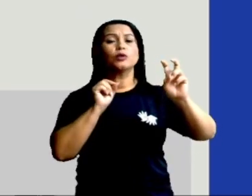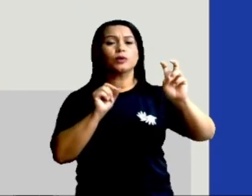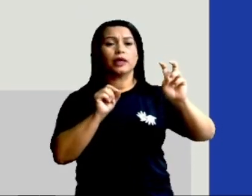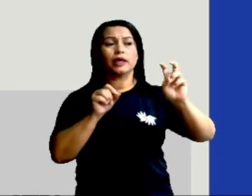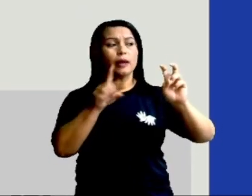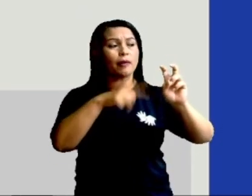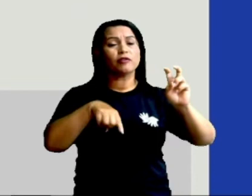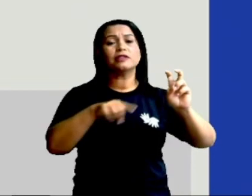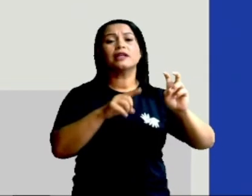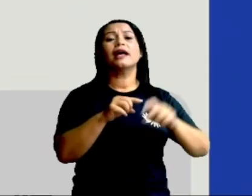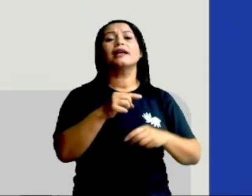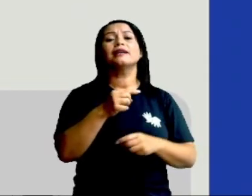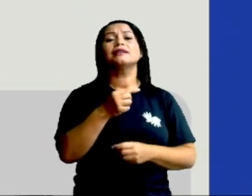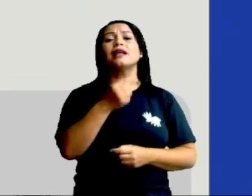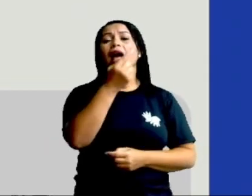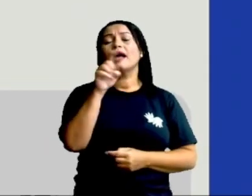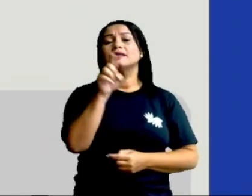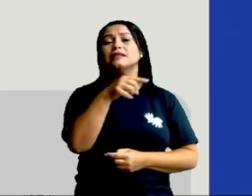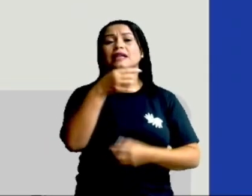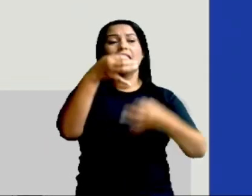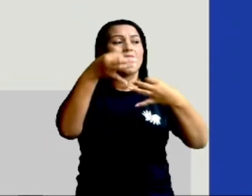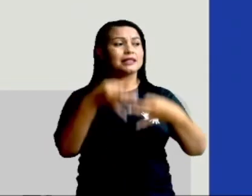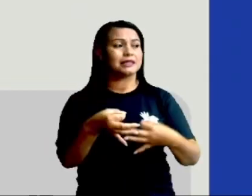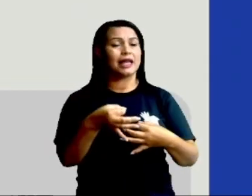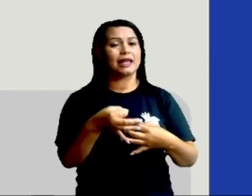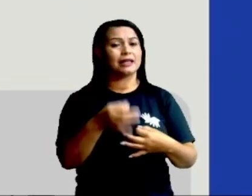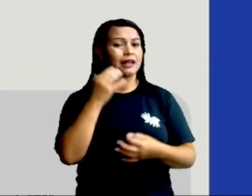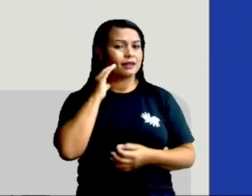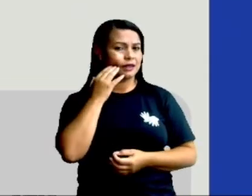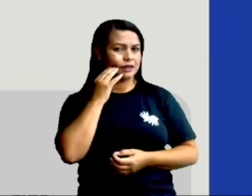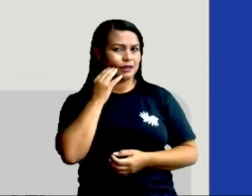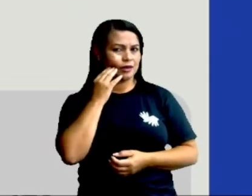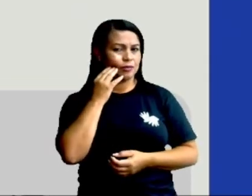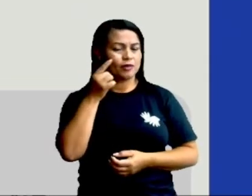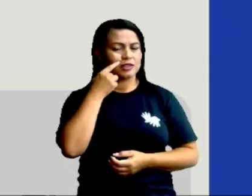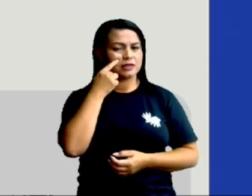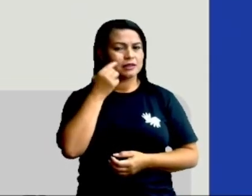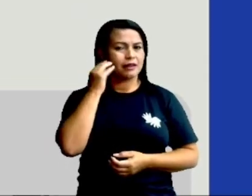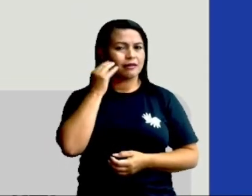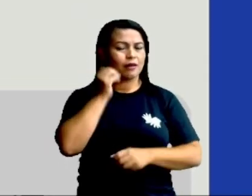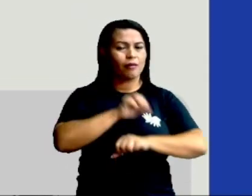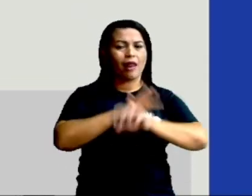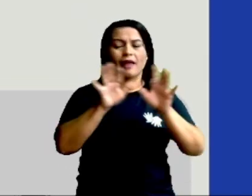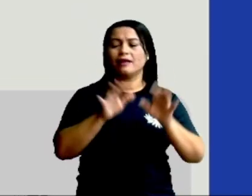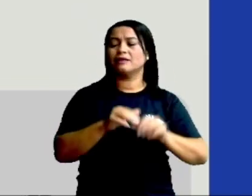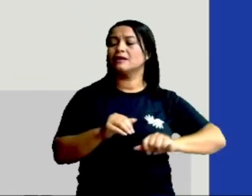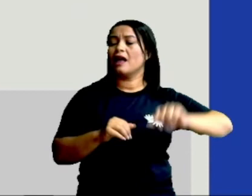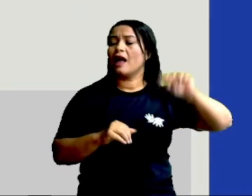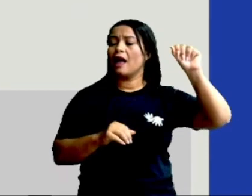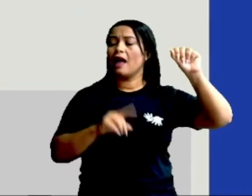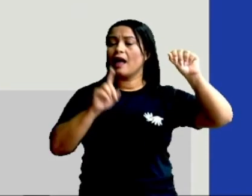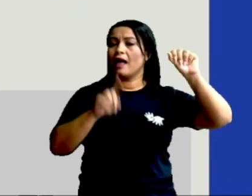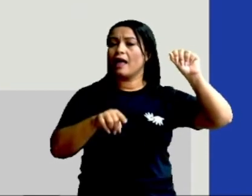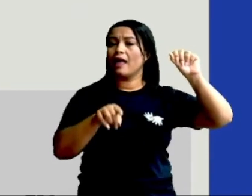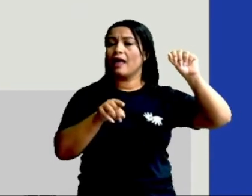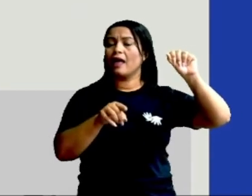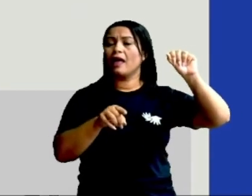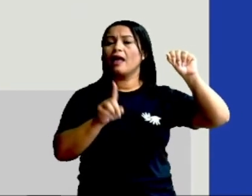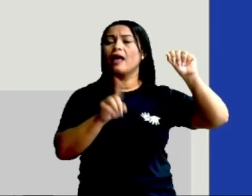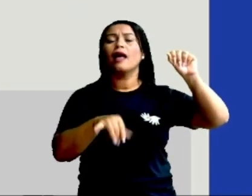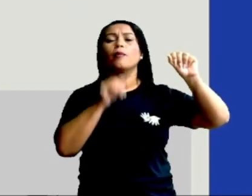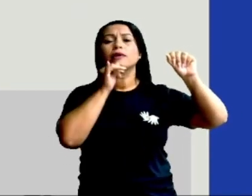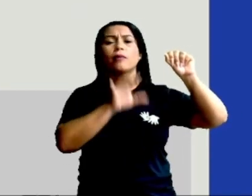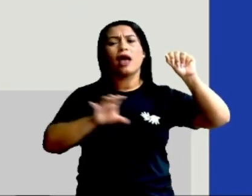disse para você assinar lá alternativa correta que se referem dessa região Sudeste letra A é a região de